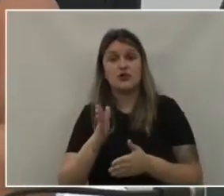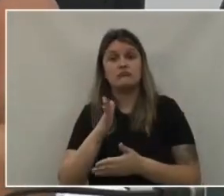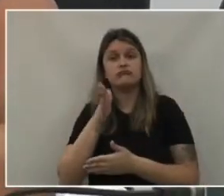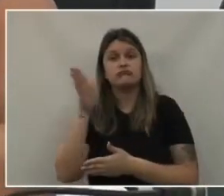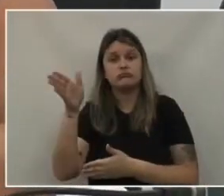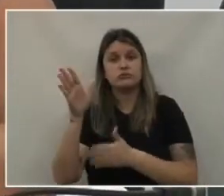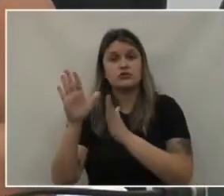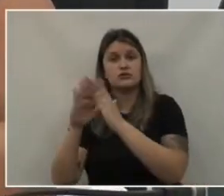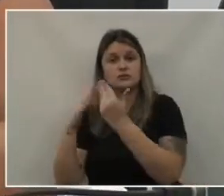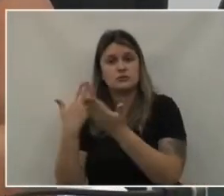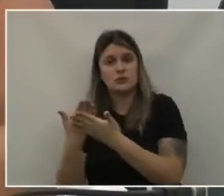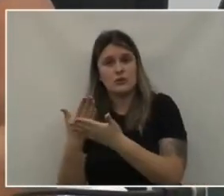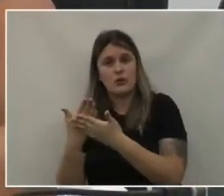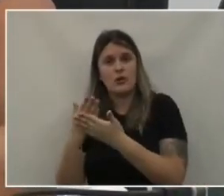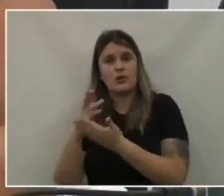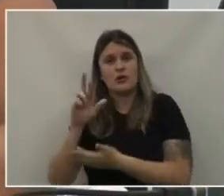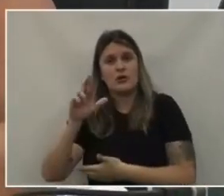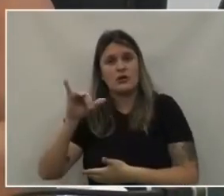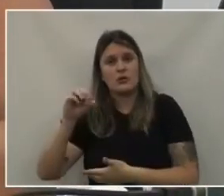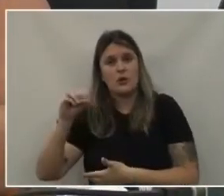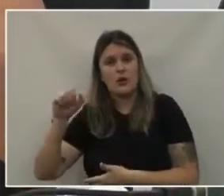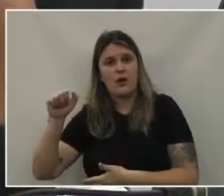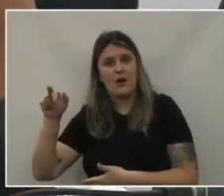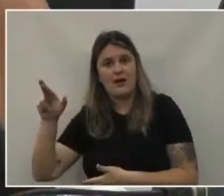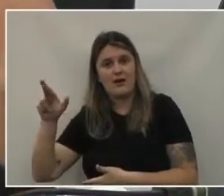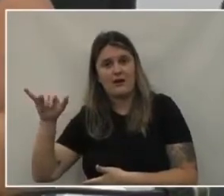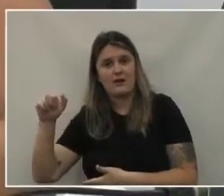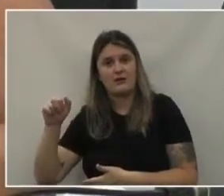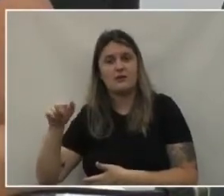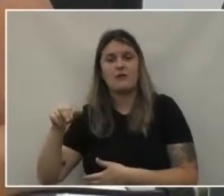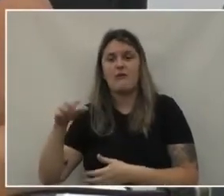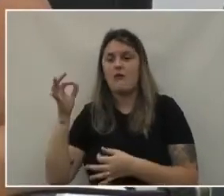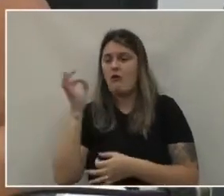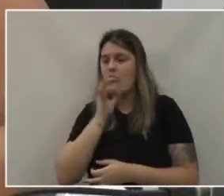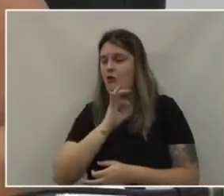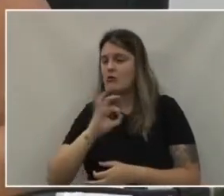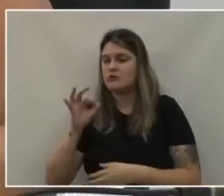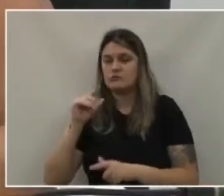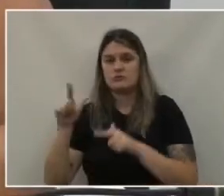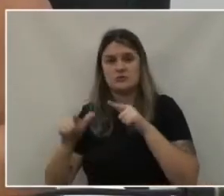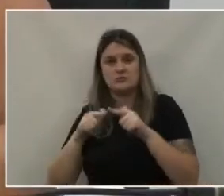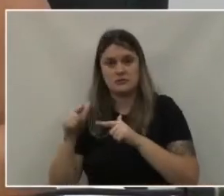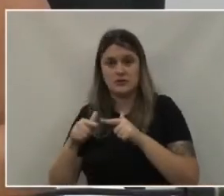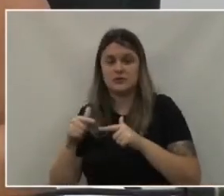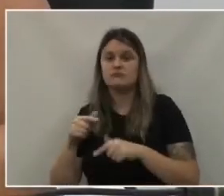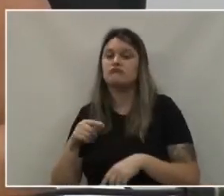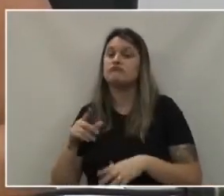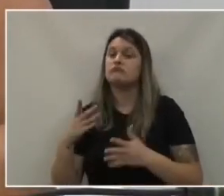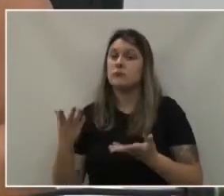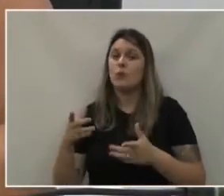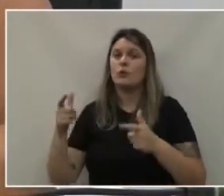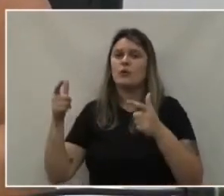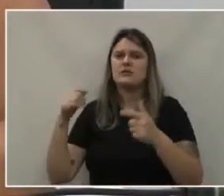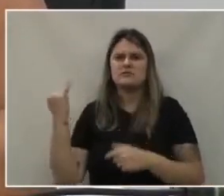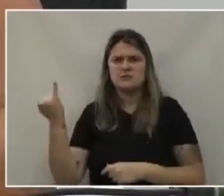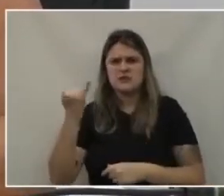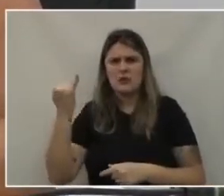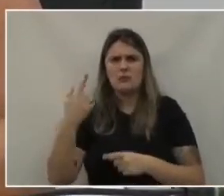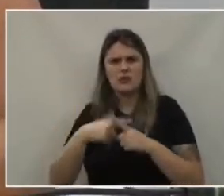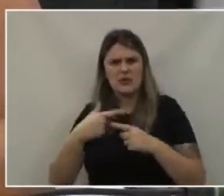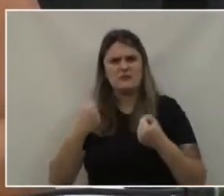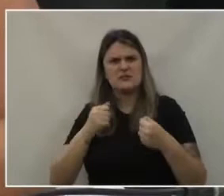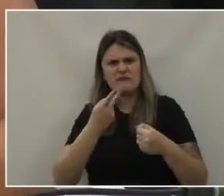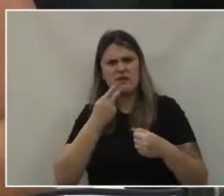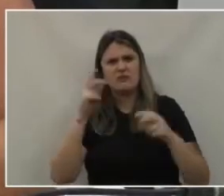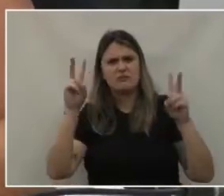escola do Rio da Areia, foi uma ótima ação lá. E isso é muito importante, porque, além de violência